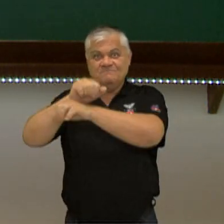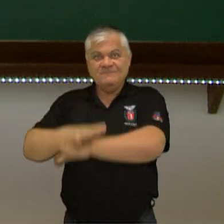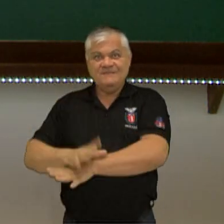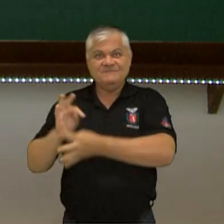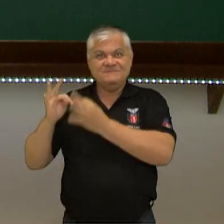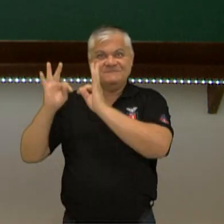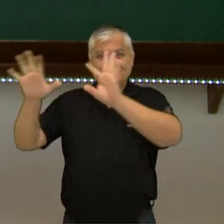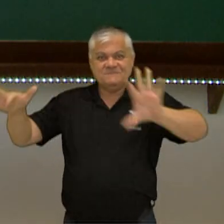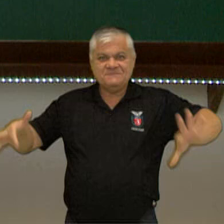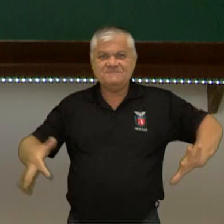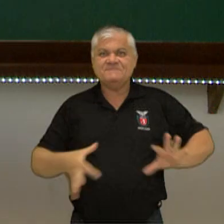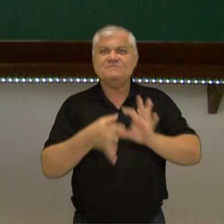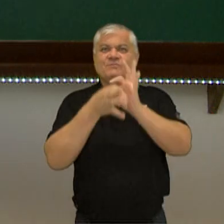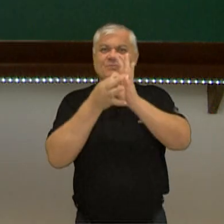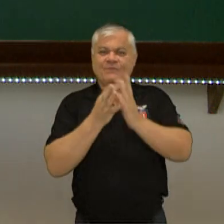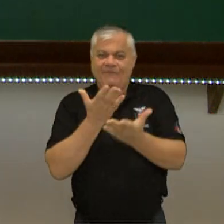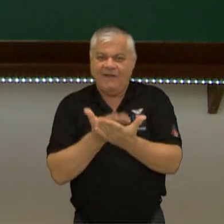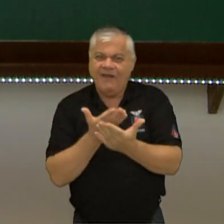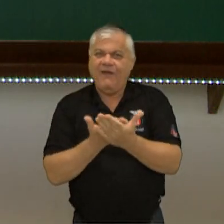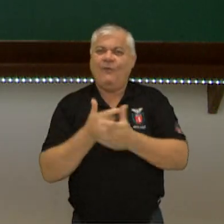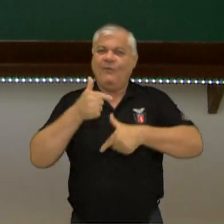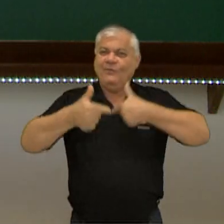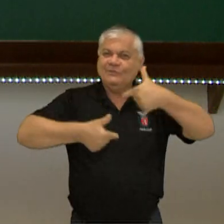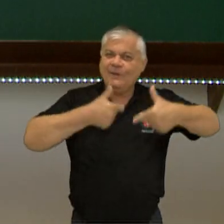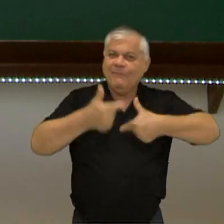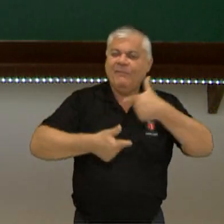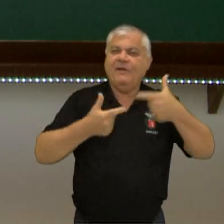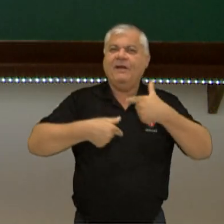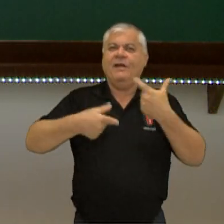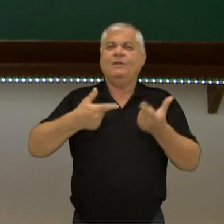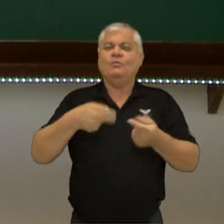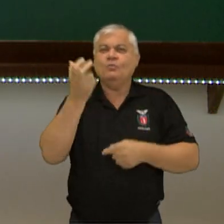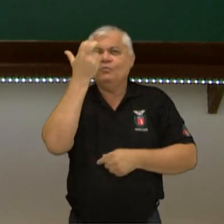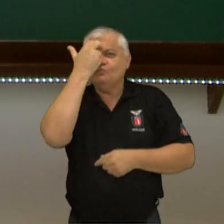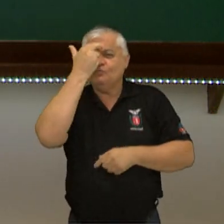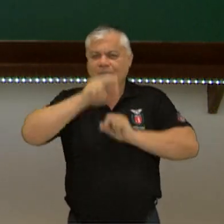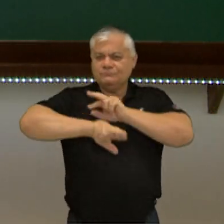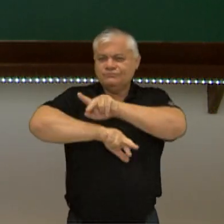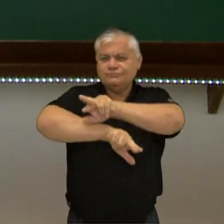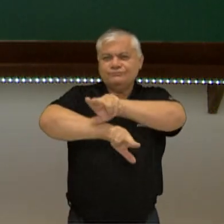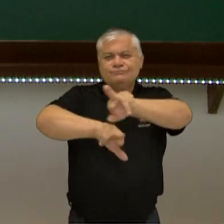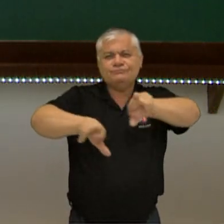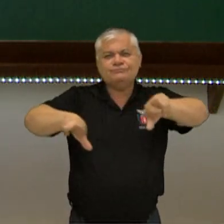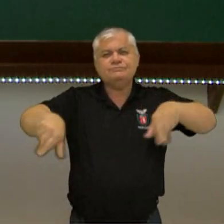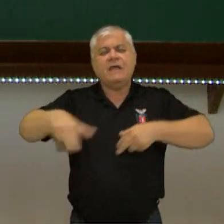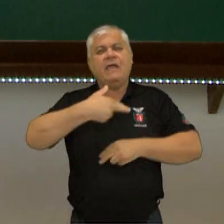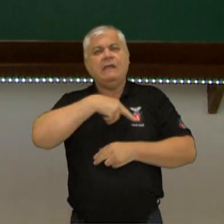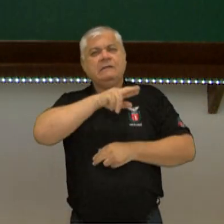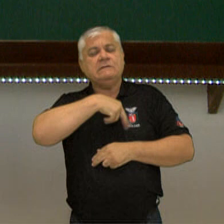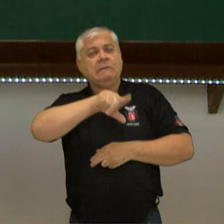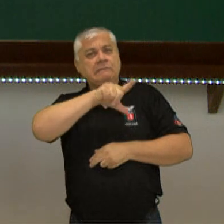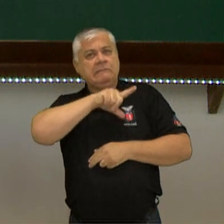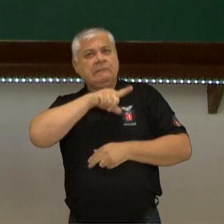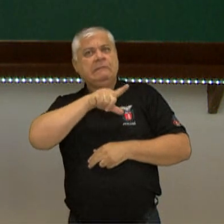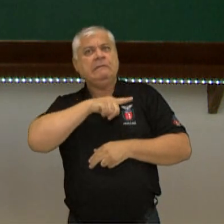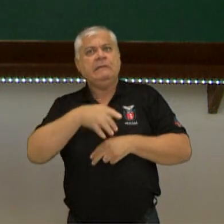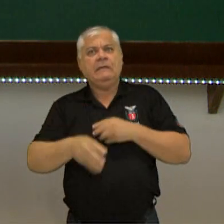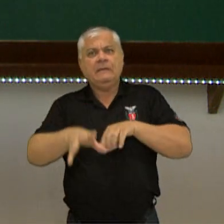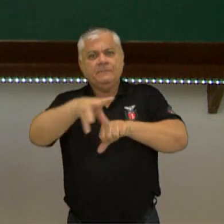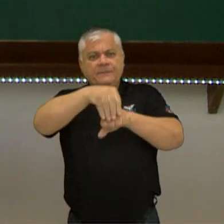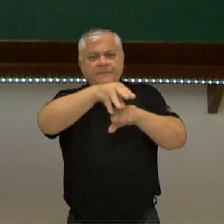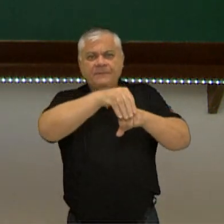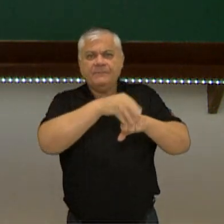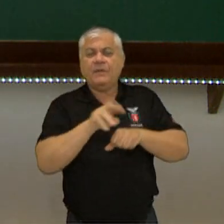no trabalho, mas também as culturas, a diversidade religiosa se apropriando dessas